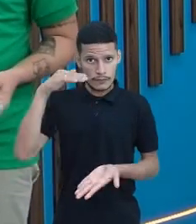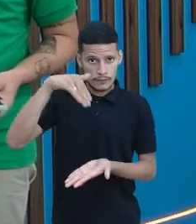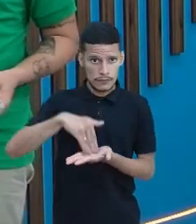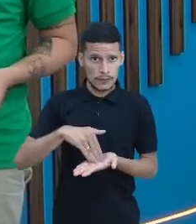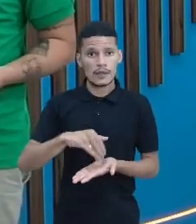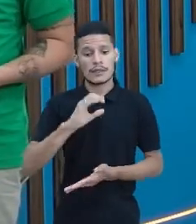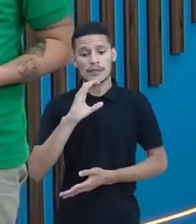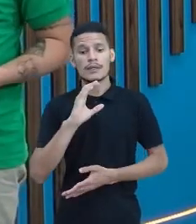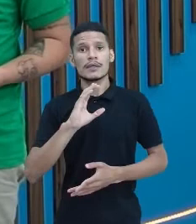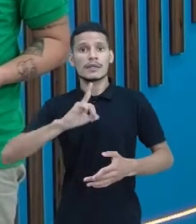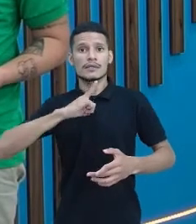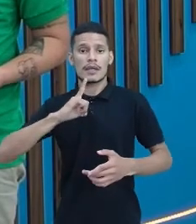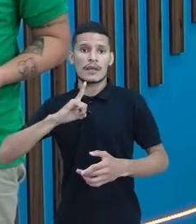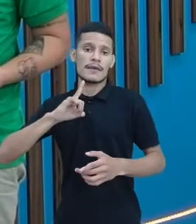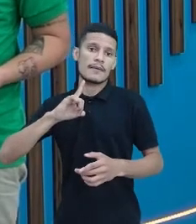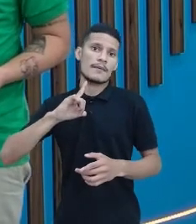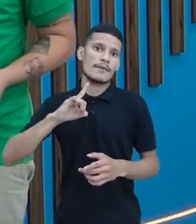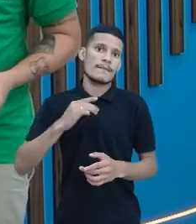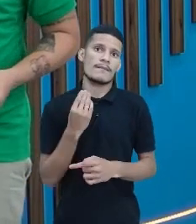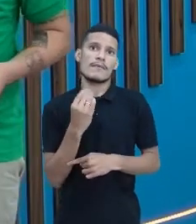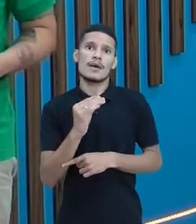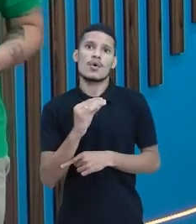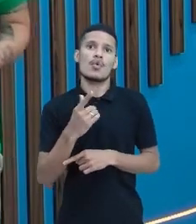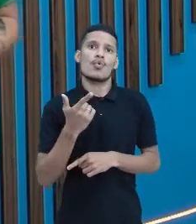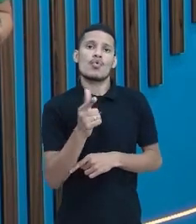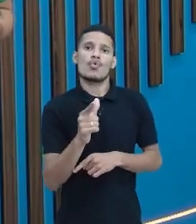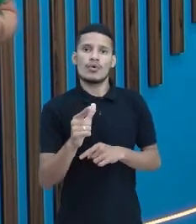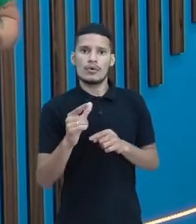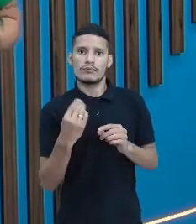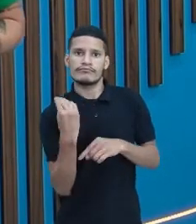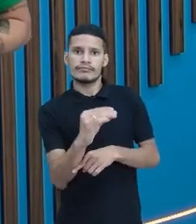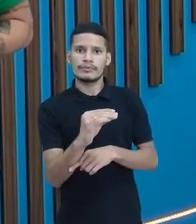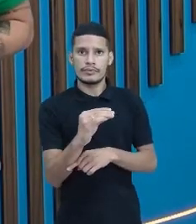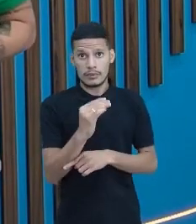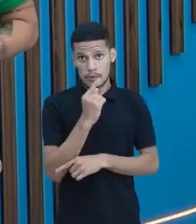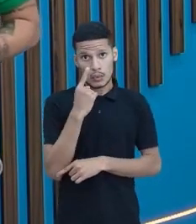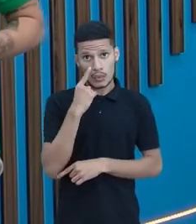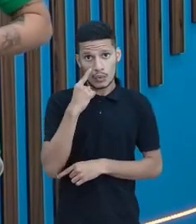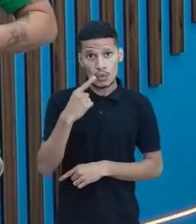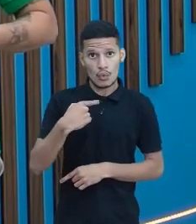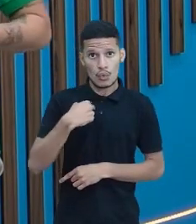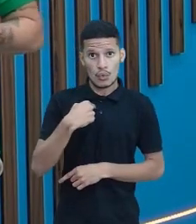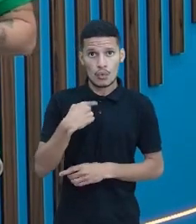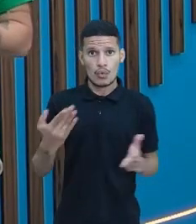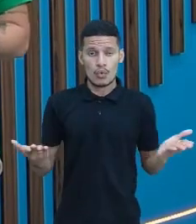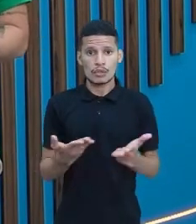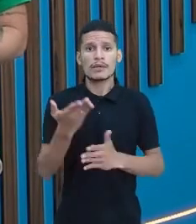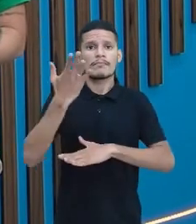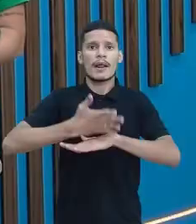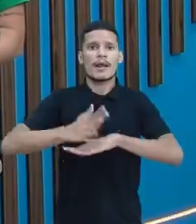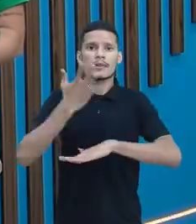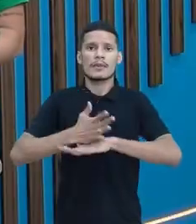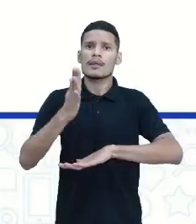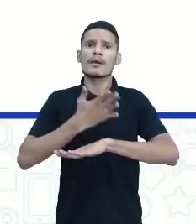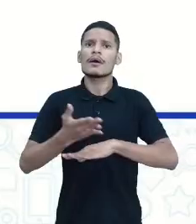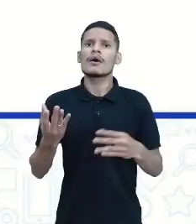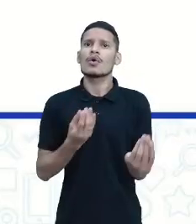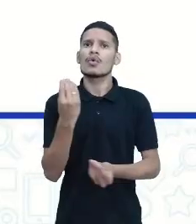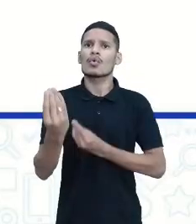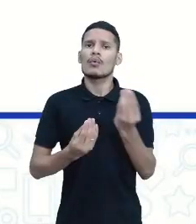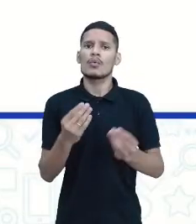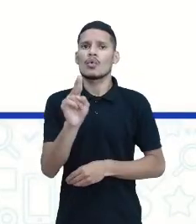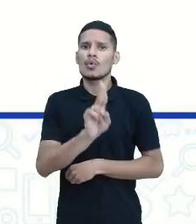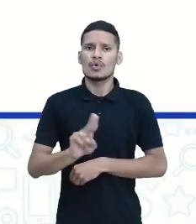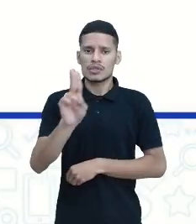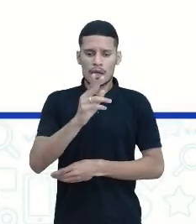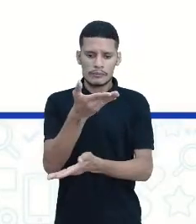de adição ali no lugar da multiplicação. Então vamos lá. O que a gente vai fazer agora é tentar praticar um pouco o uso